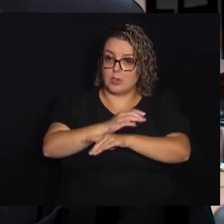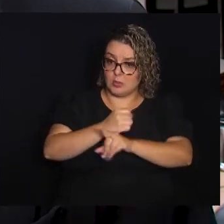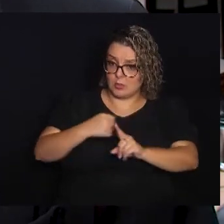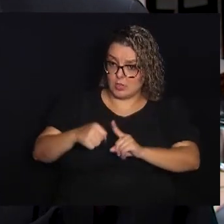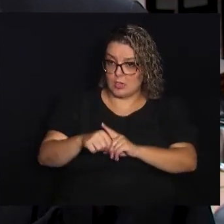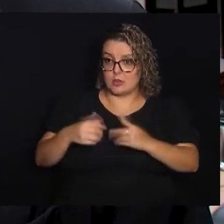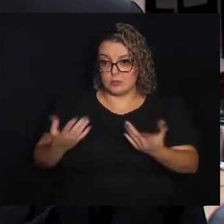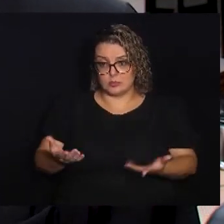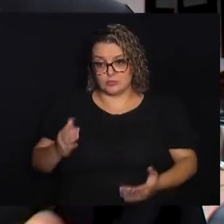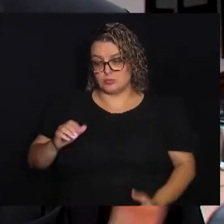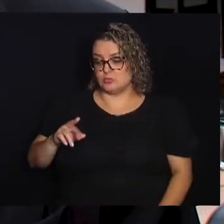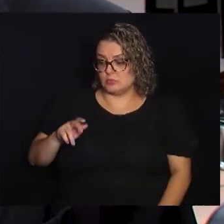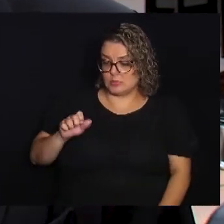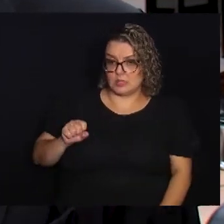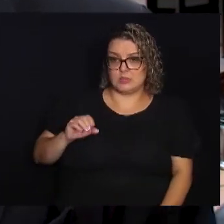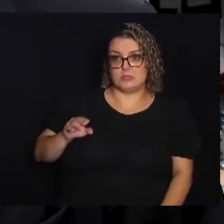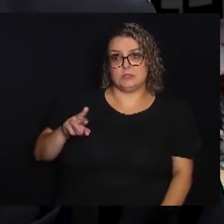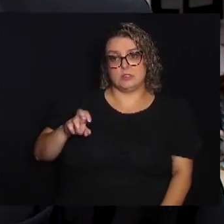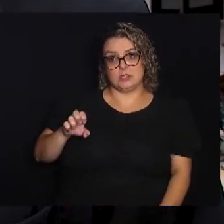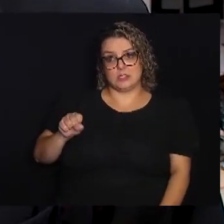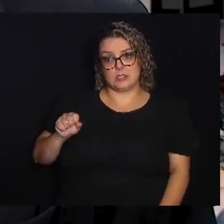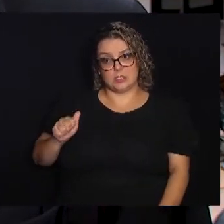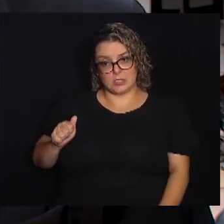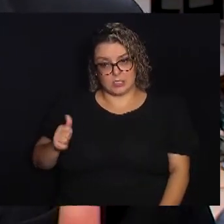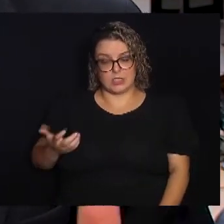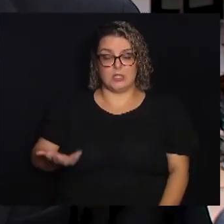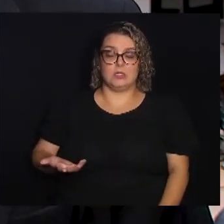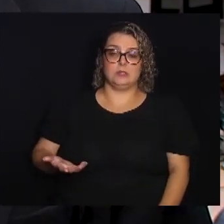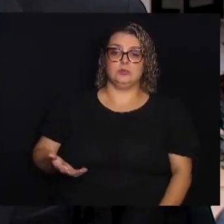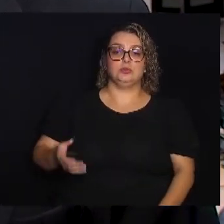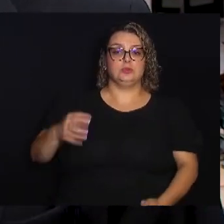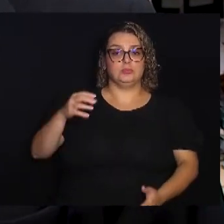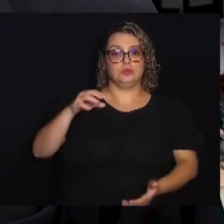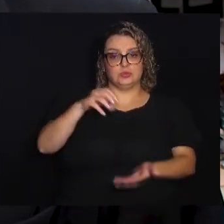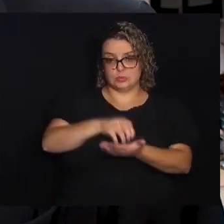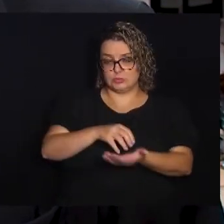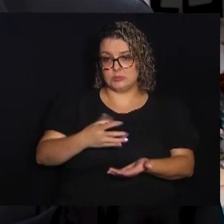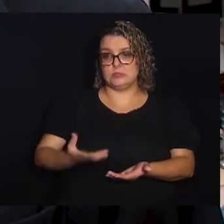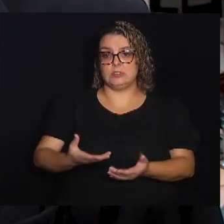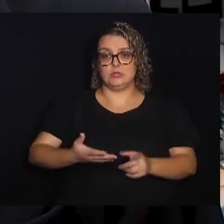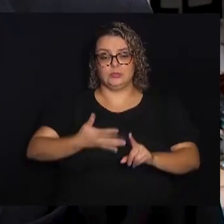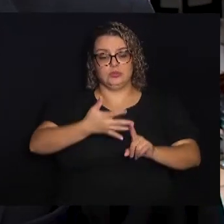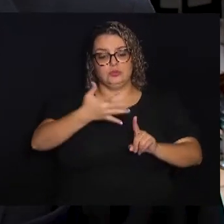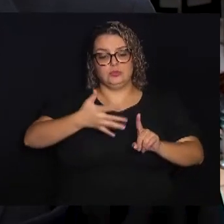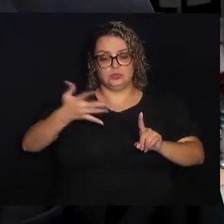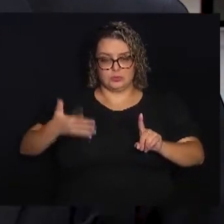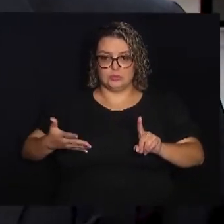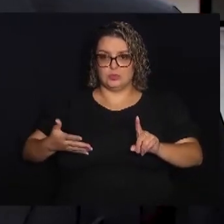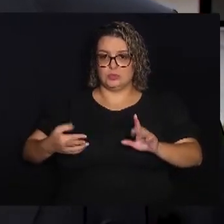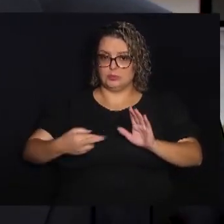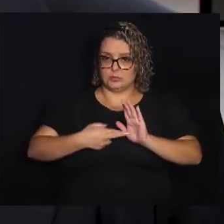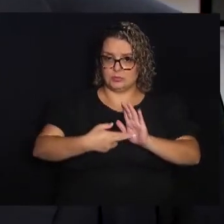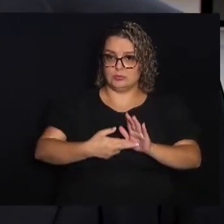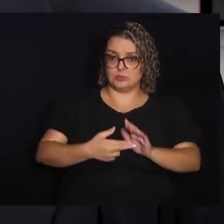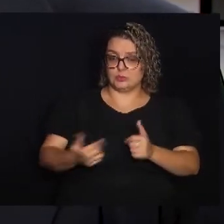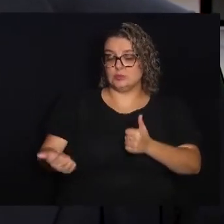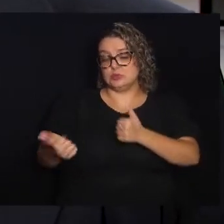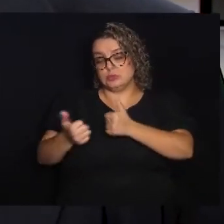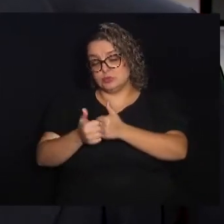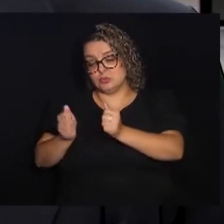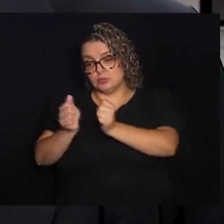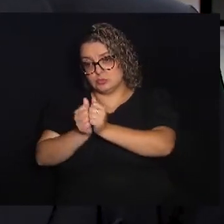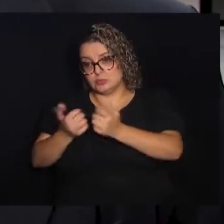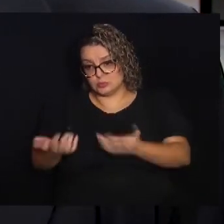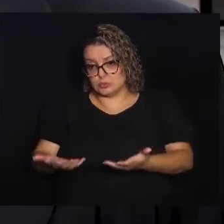em assistência social. Então, nos CRAs, nos CREAs, no Centro de Referência LGBT. E, ao lado